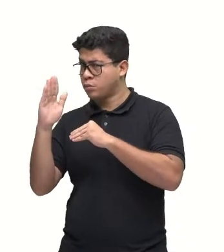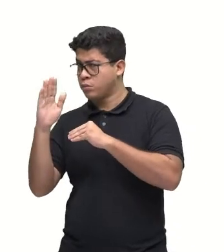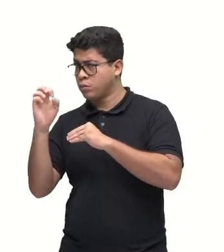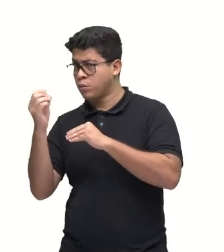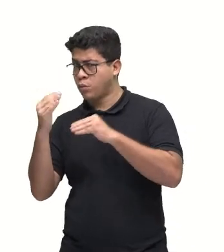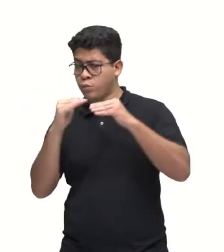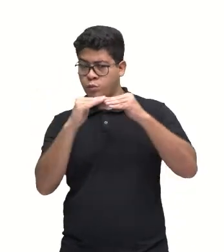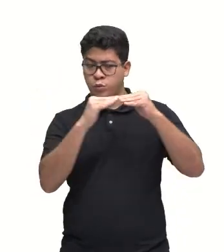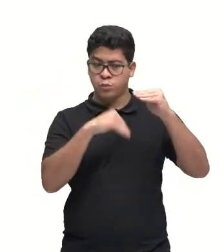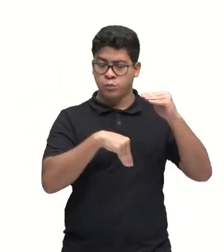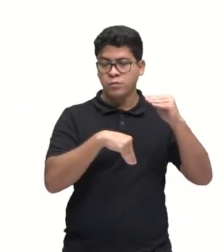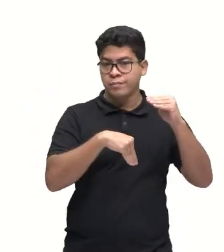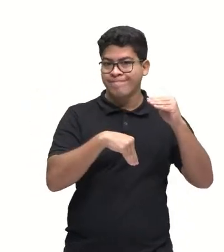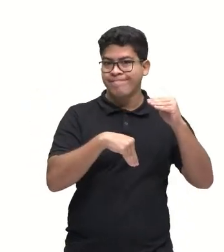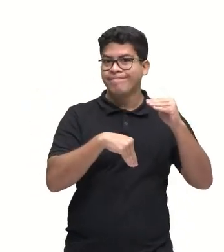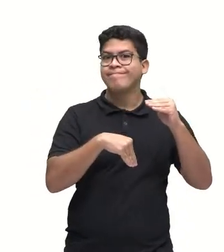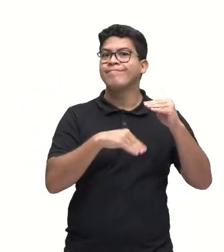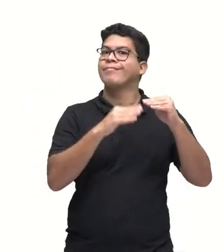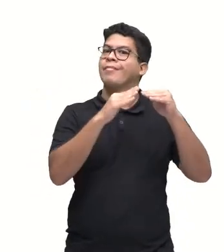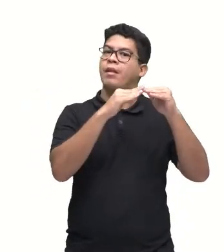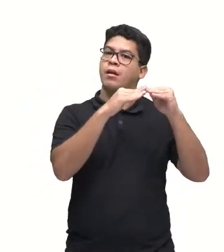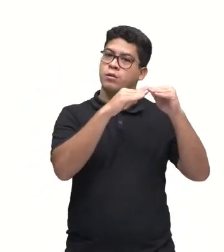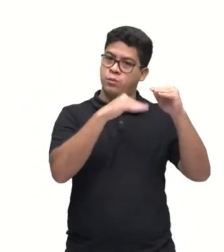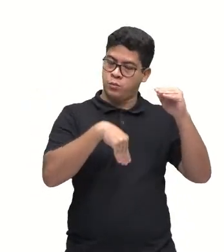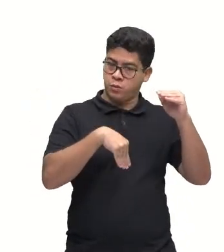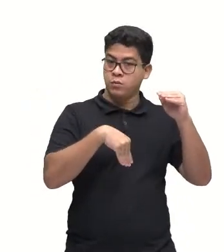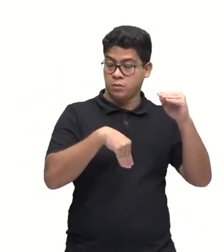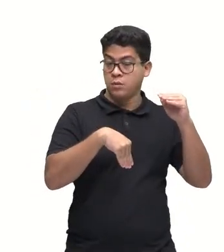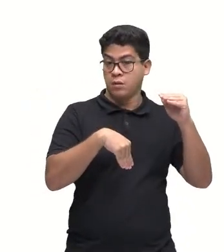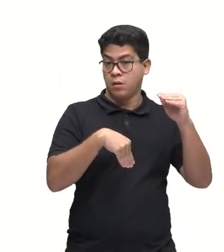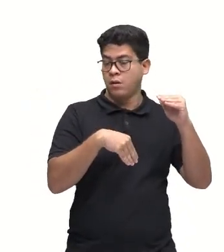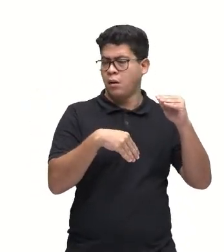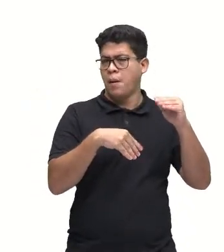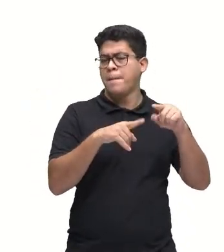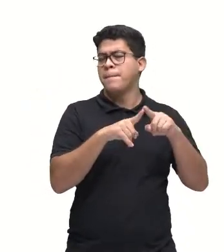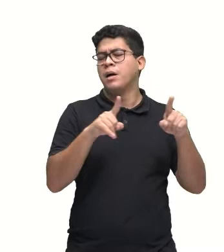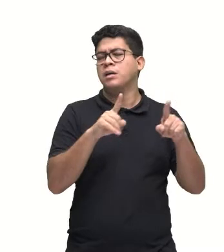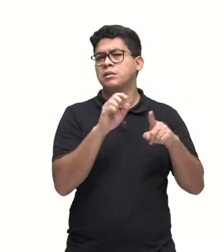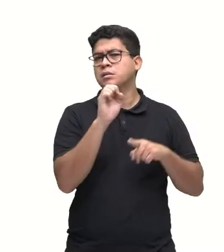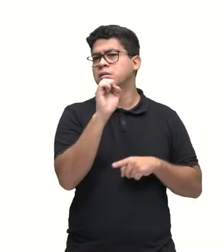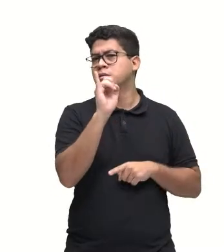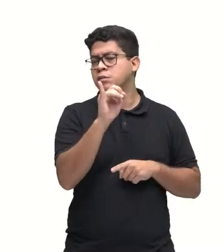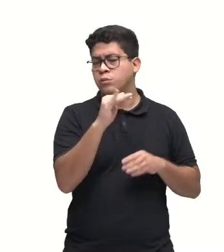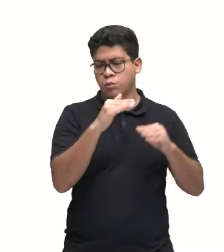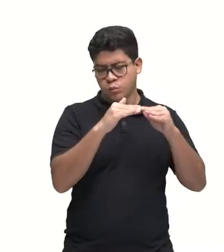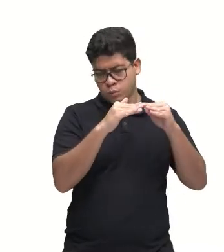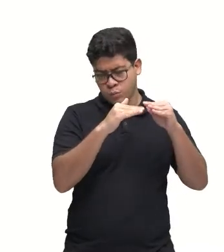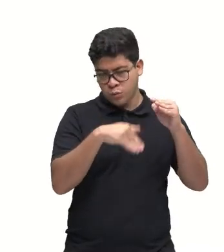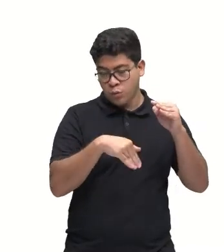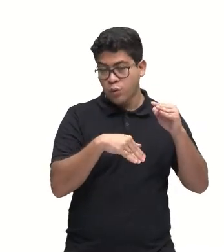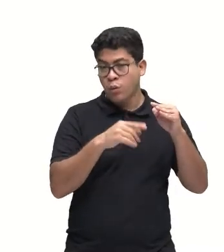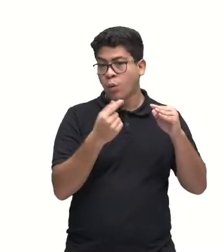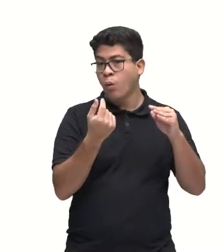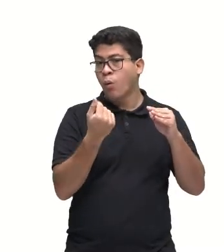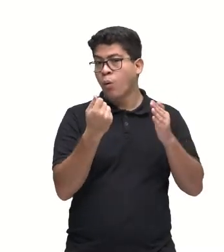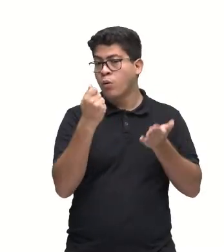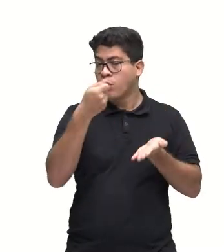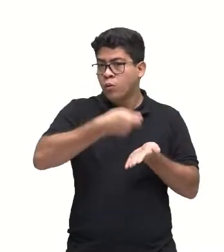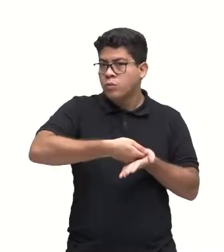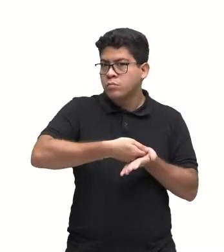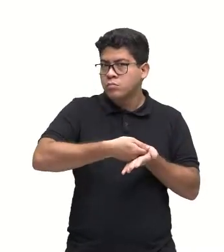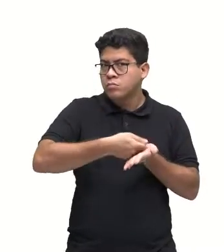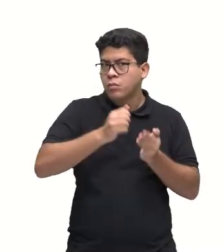Eu estou diminuindo aqui a quantidade de dias. Mas se eu estou diminuindo a quantidade de dias, o que vai acontecer com o